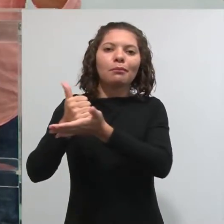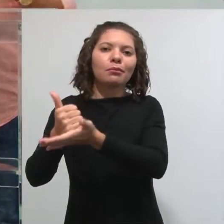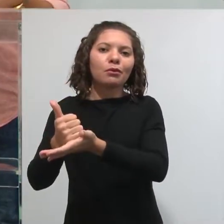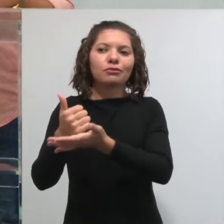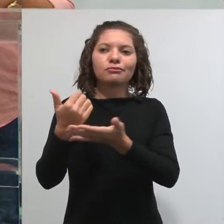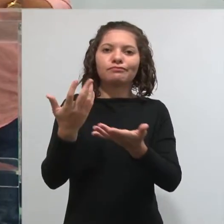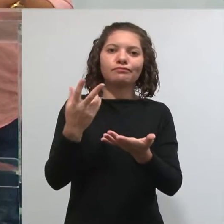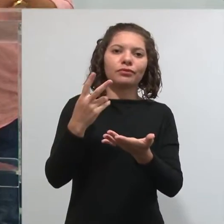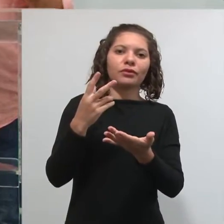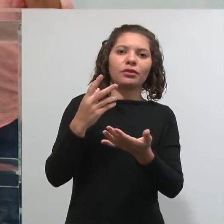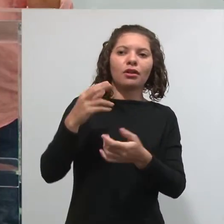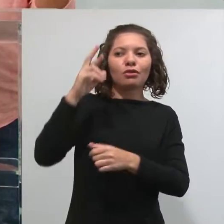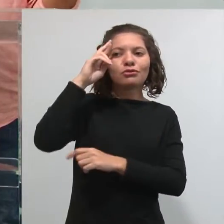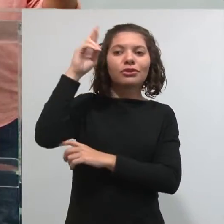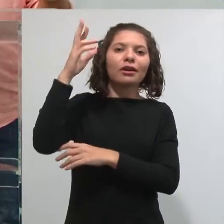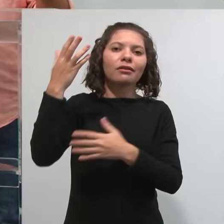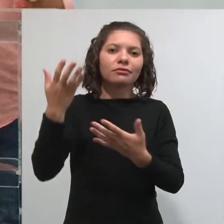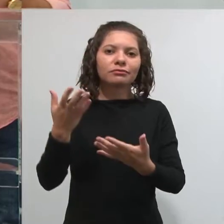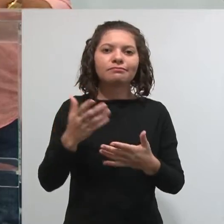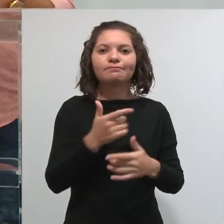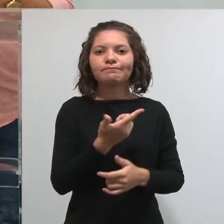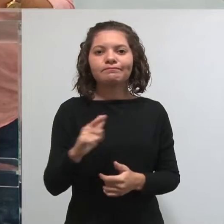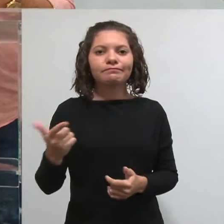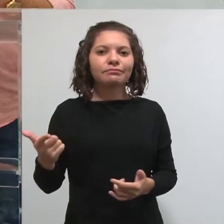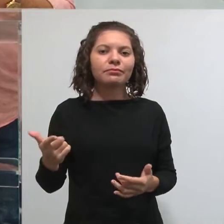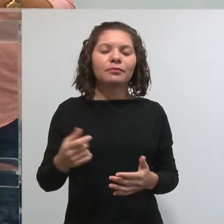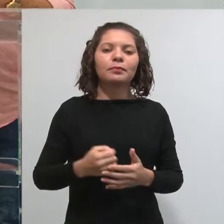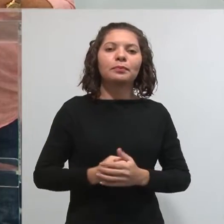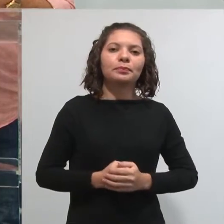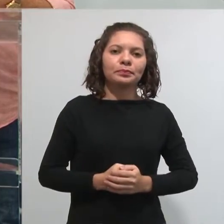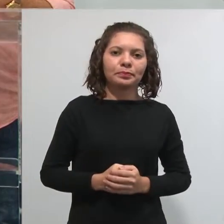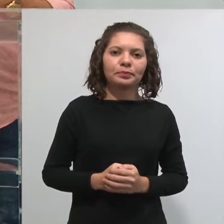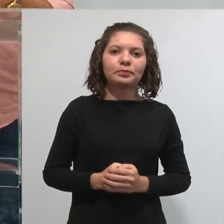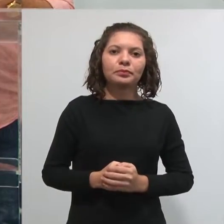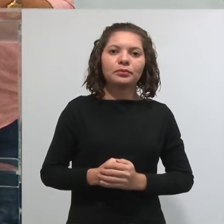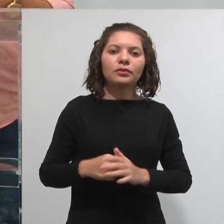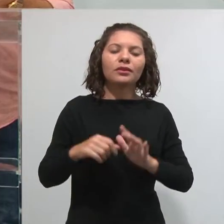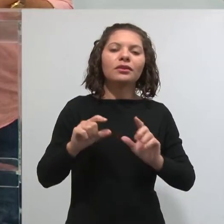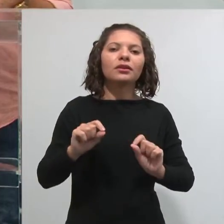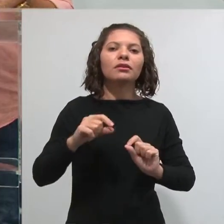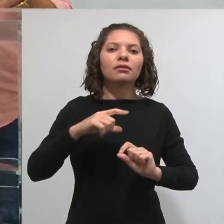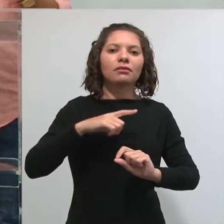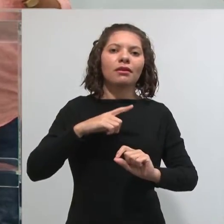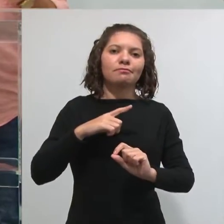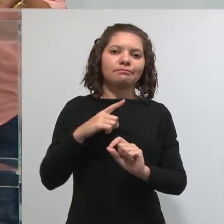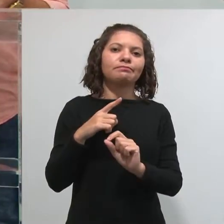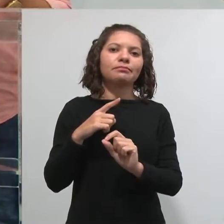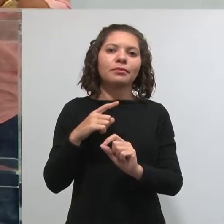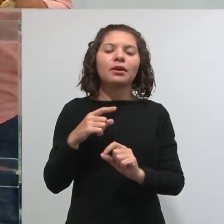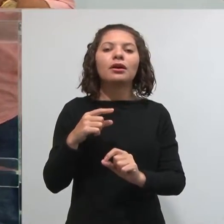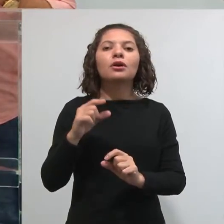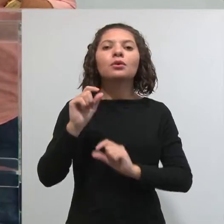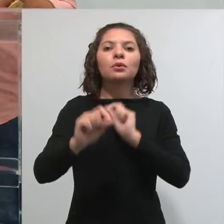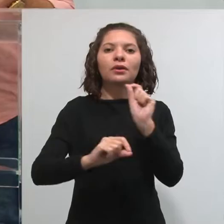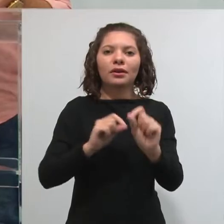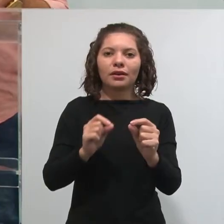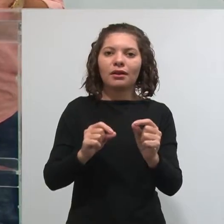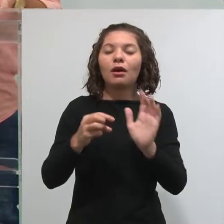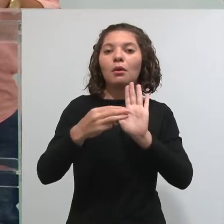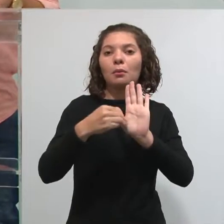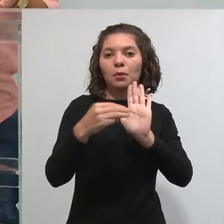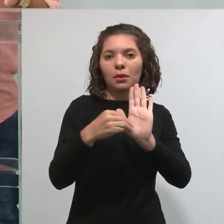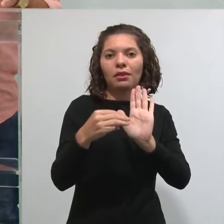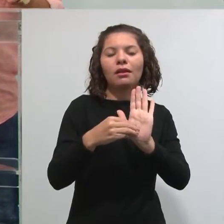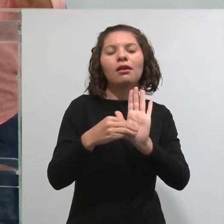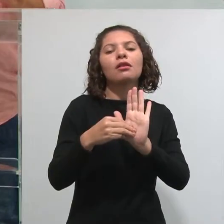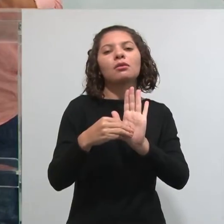que esse problema seja solucionado a partir de uma solução que seja de entendimento comum, ok? Então, esse é um modelo também